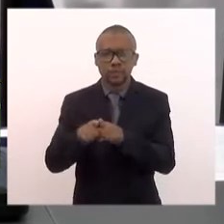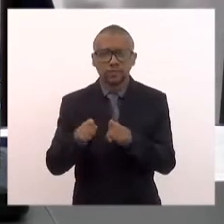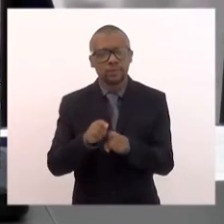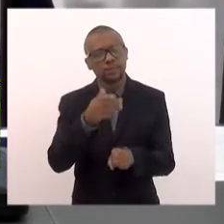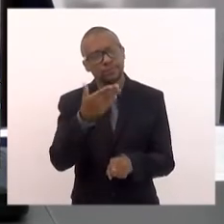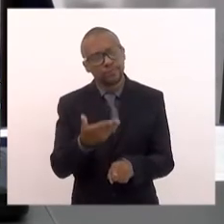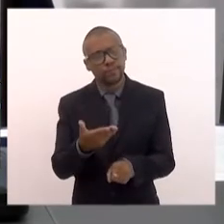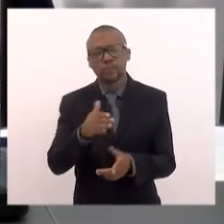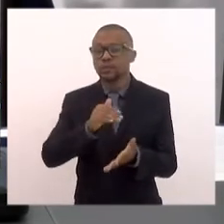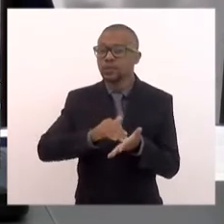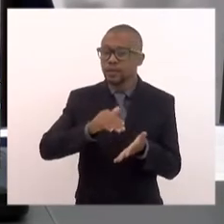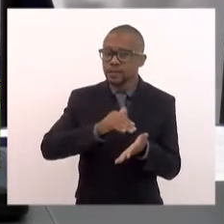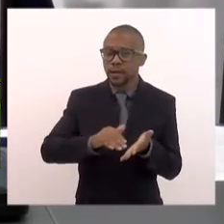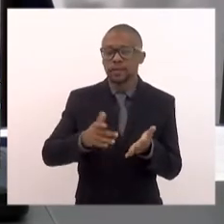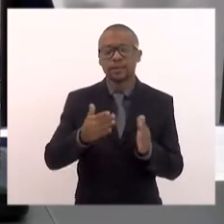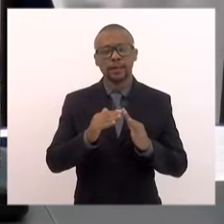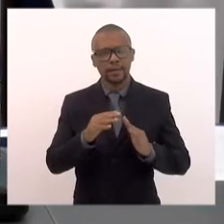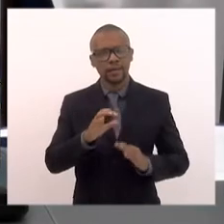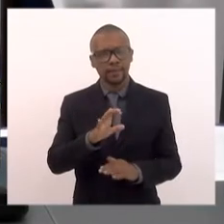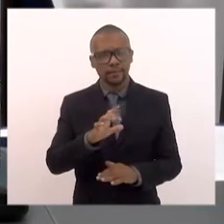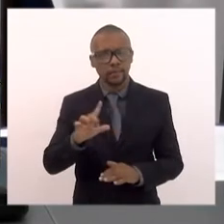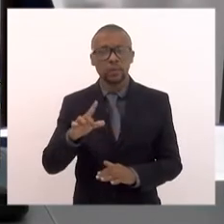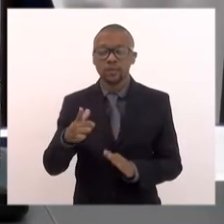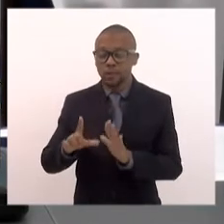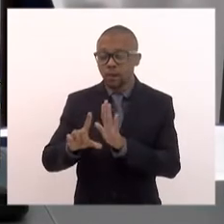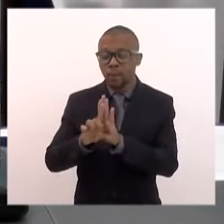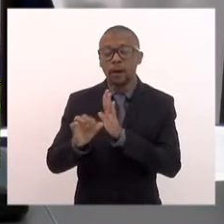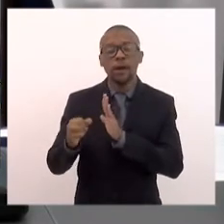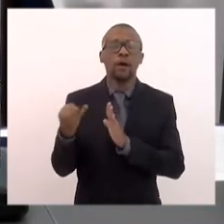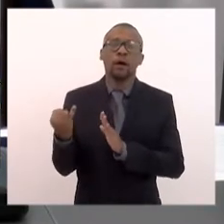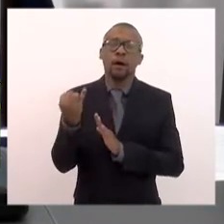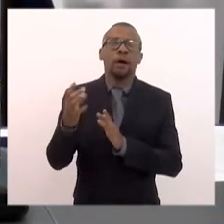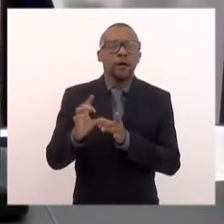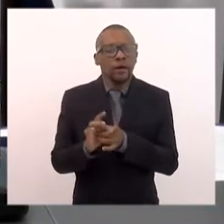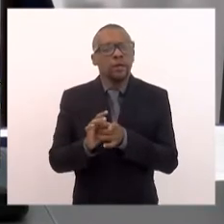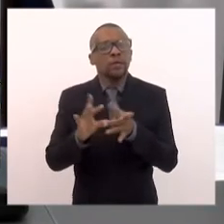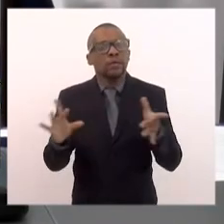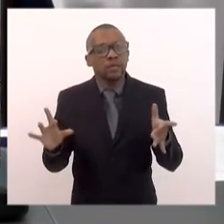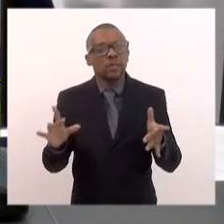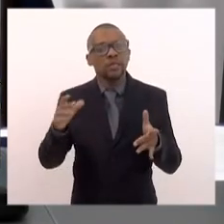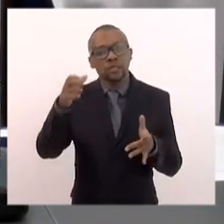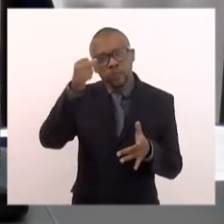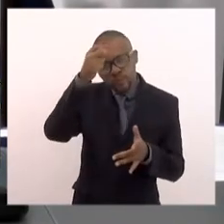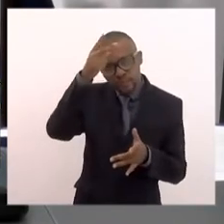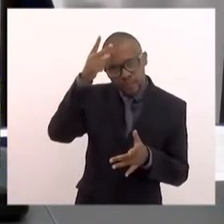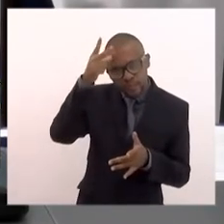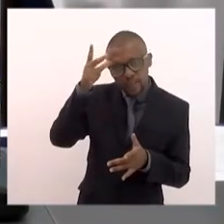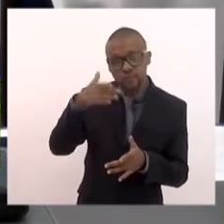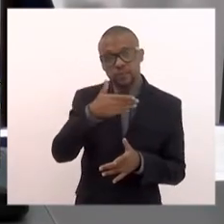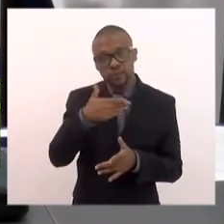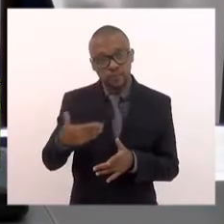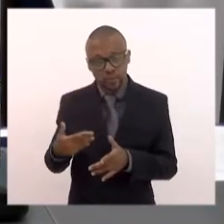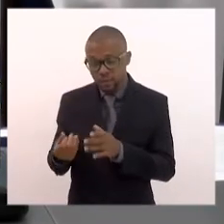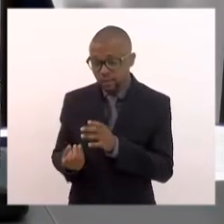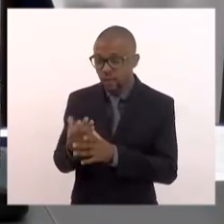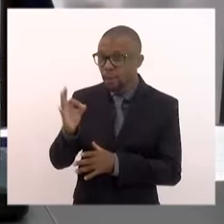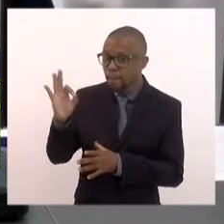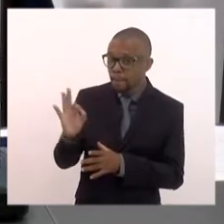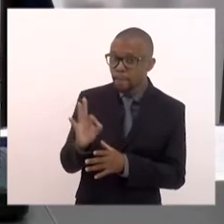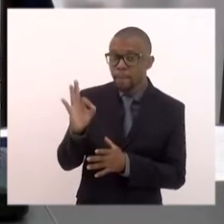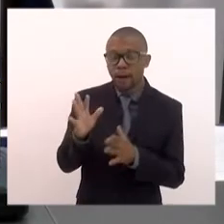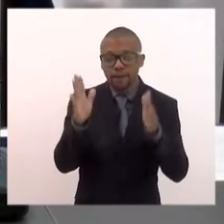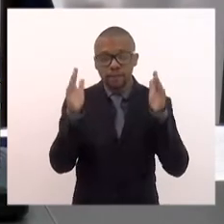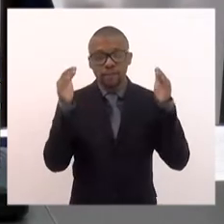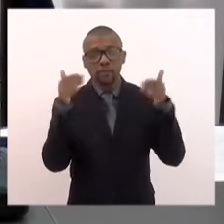E tem uma lei importante, que é uma lei que autoriza o Poder Executivo a criar uma linha de crédito especificamente voltada